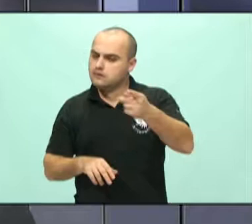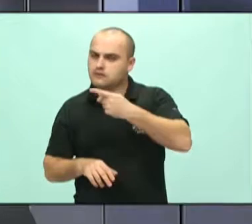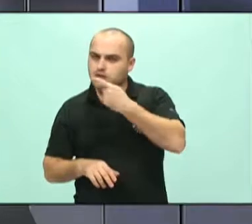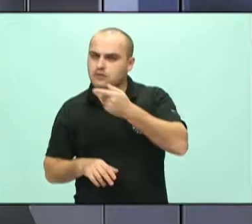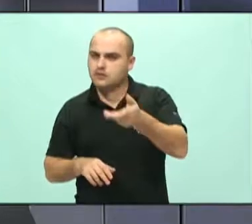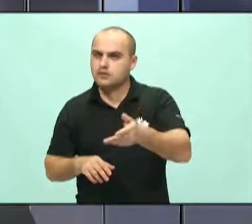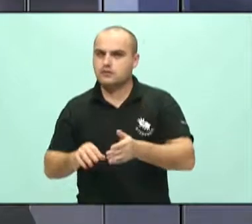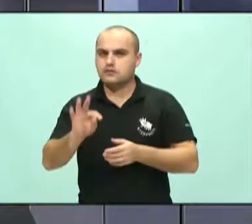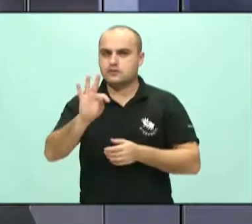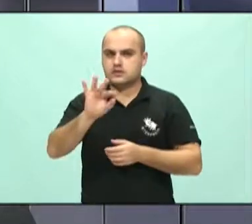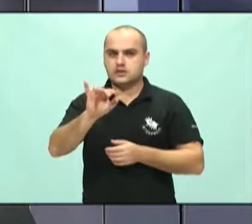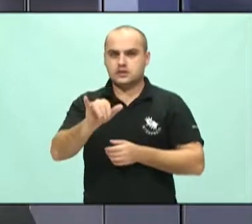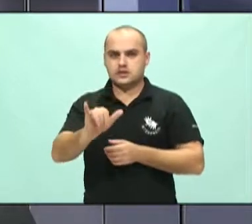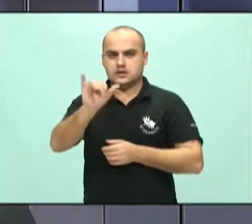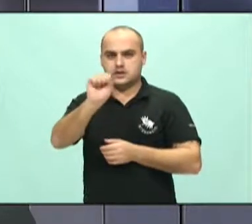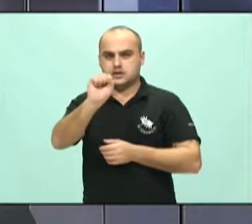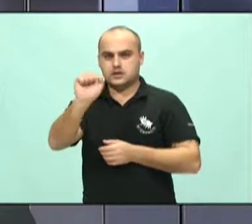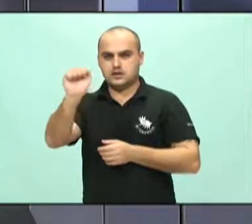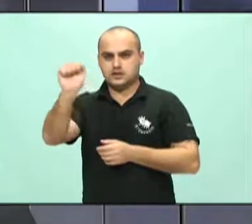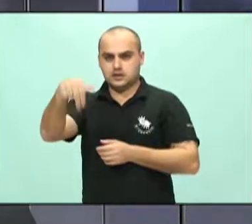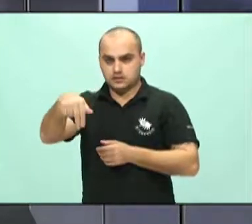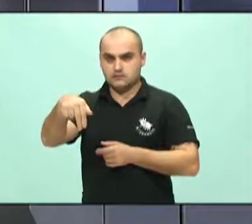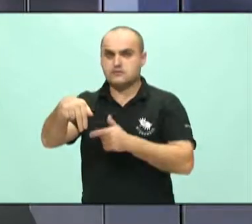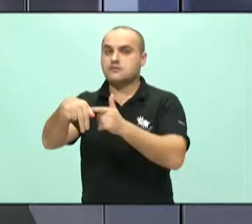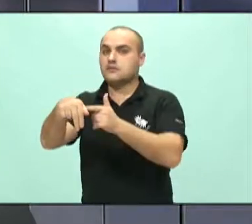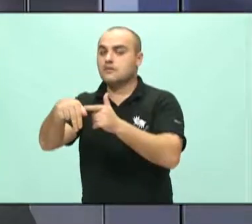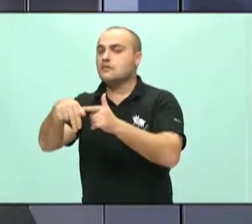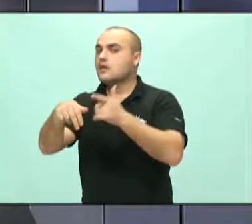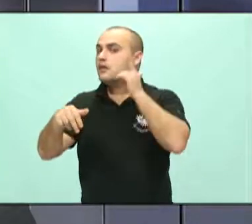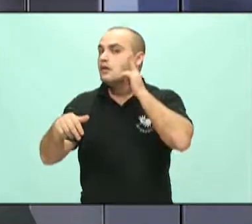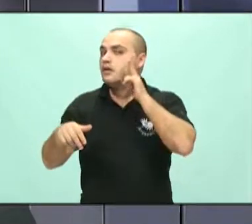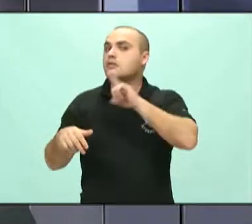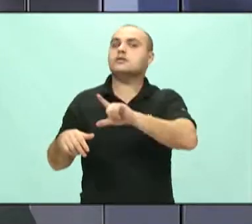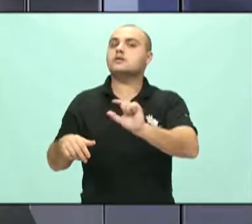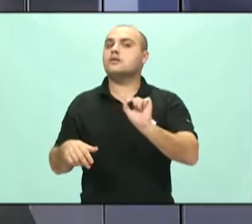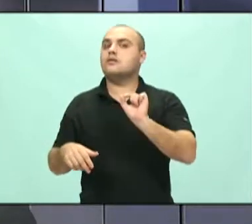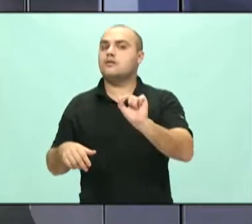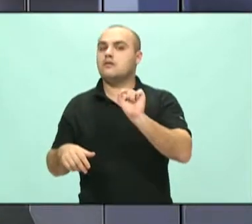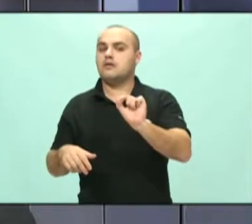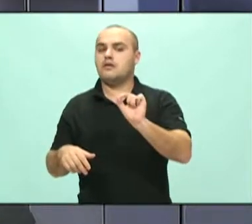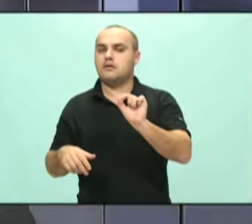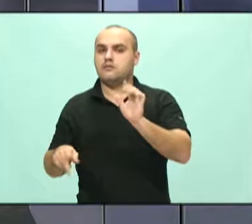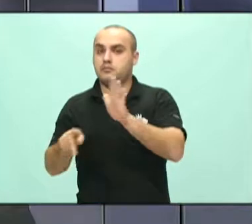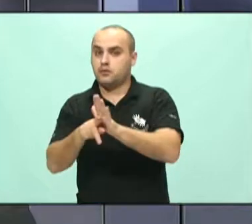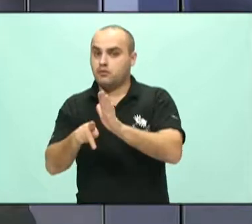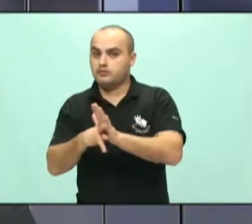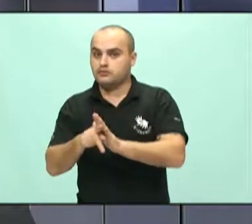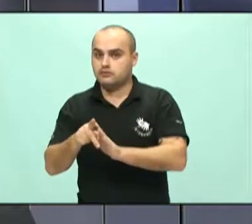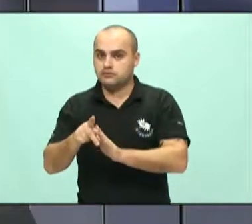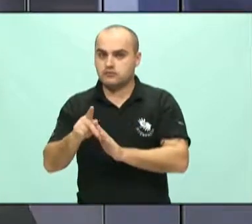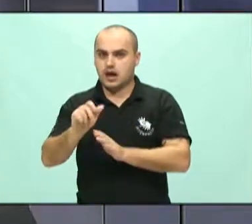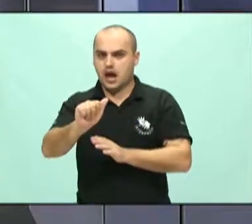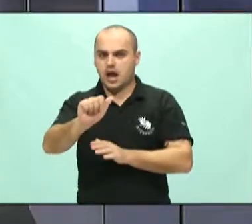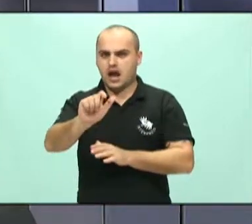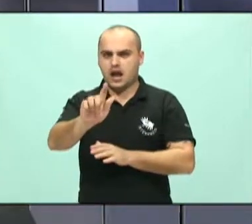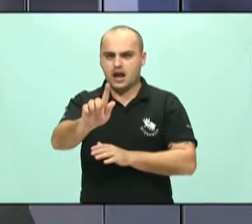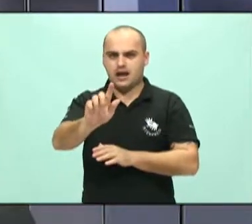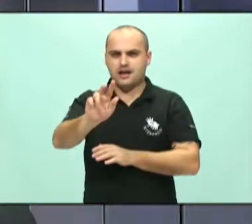o ThyssenKrupp, que é vencedor do consórcio Águas